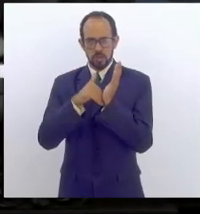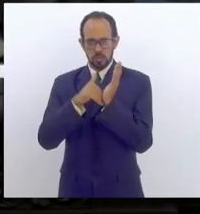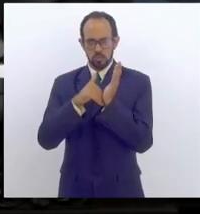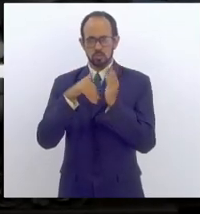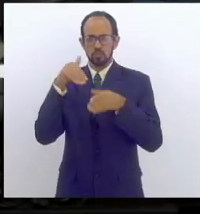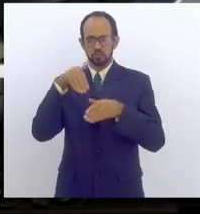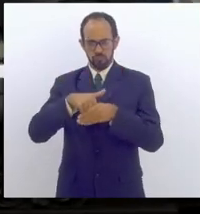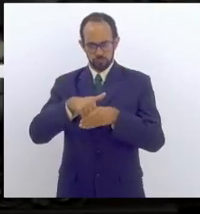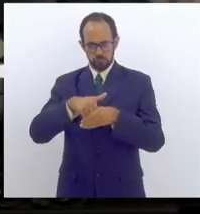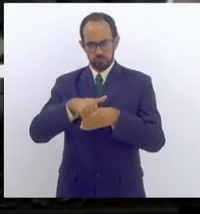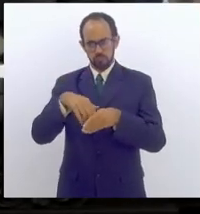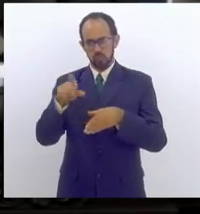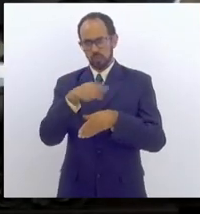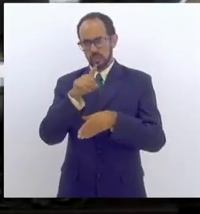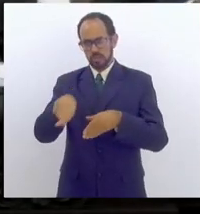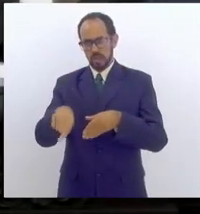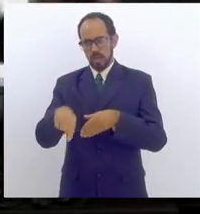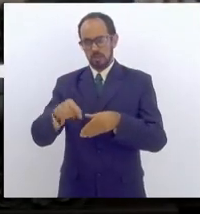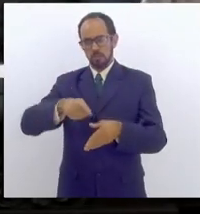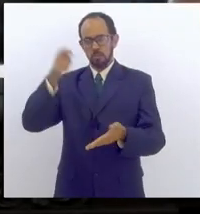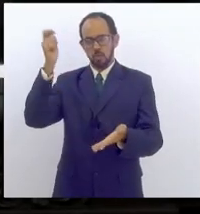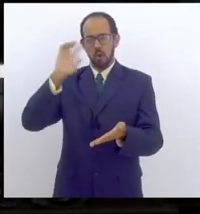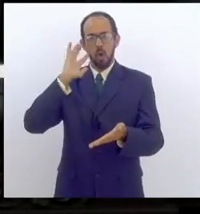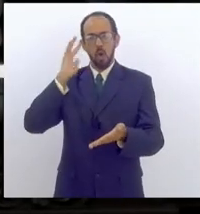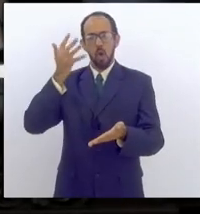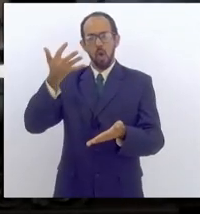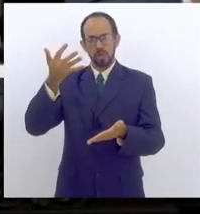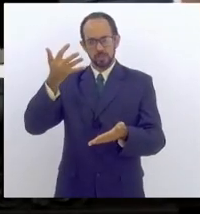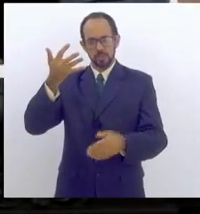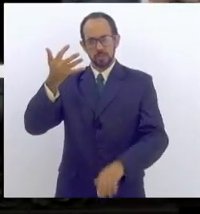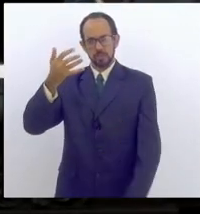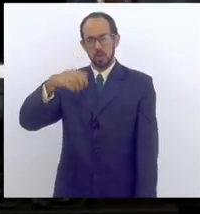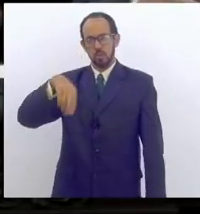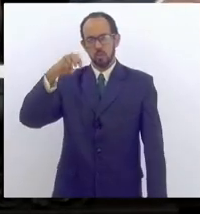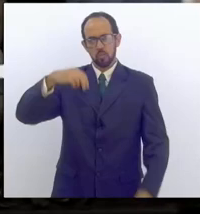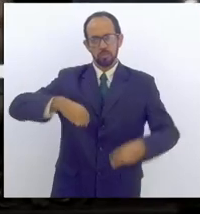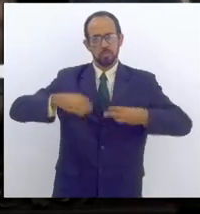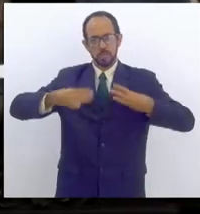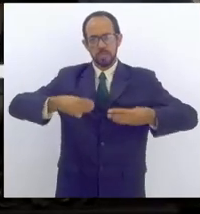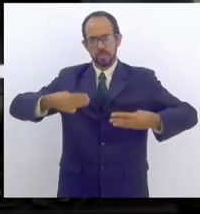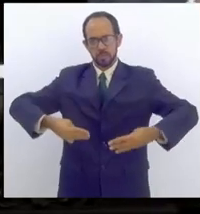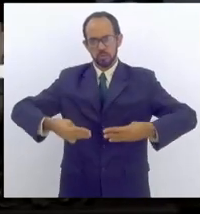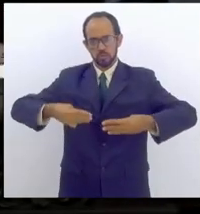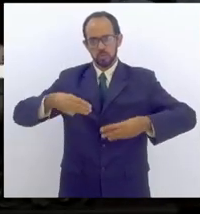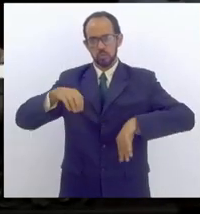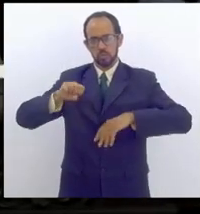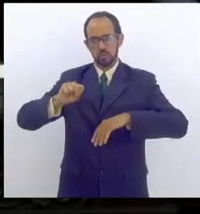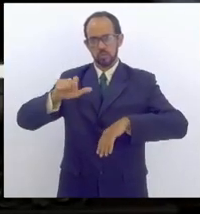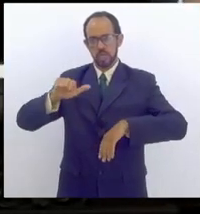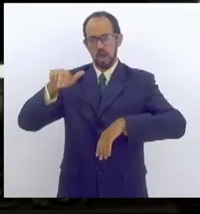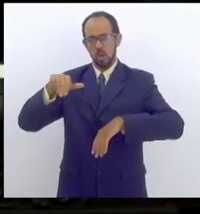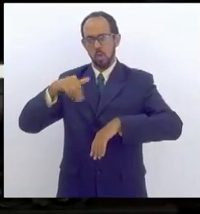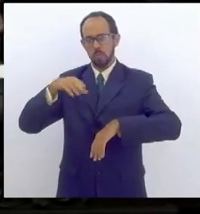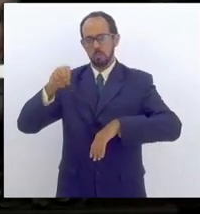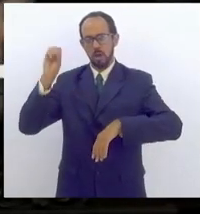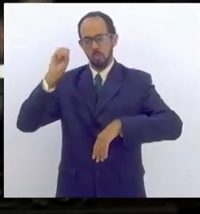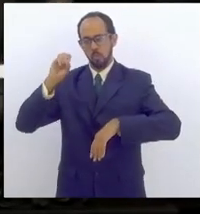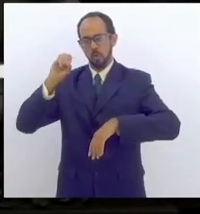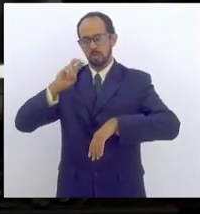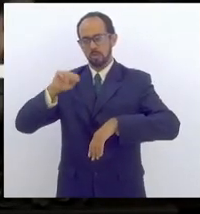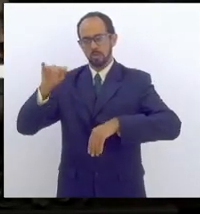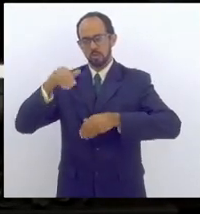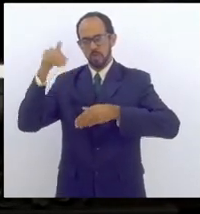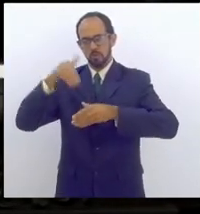suspensa por ordem do ministro Salomão e nós vamos proceder à votação